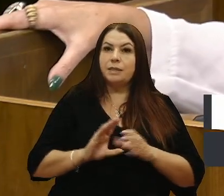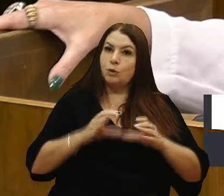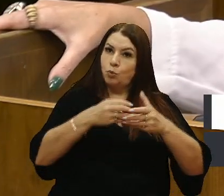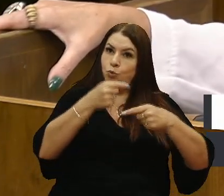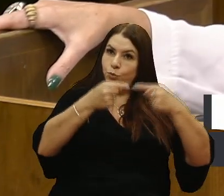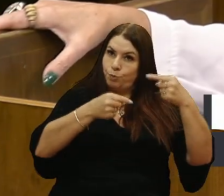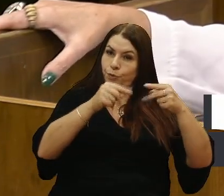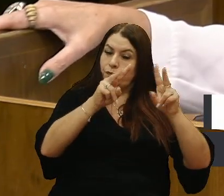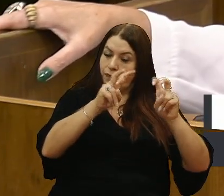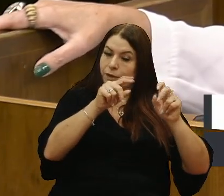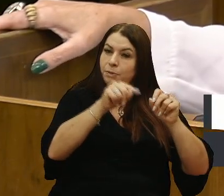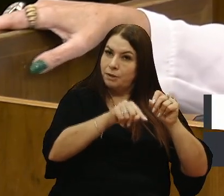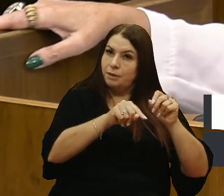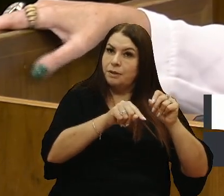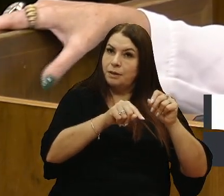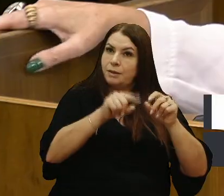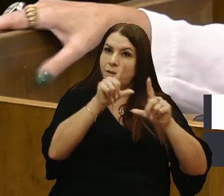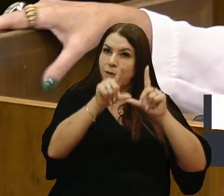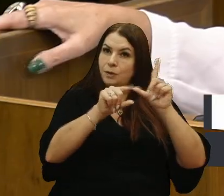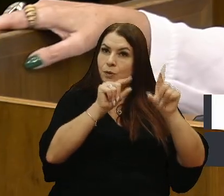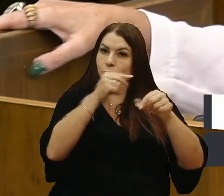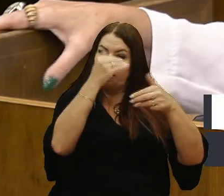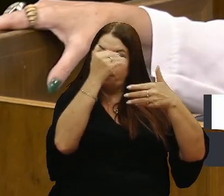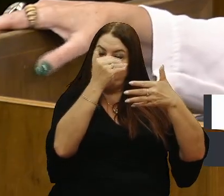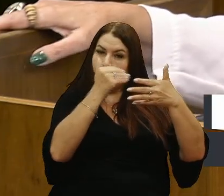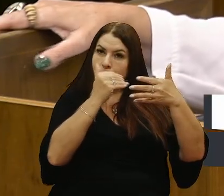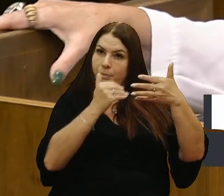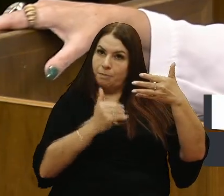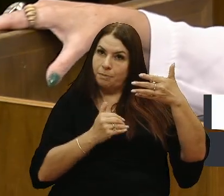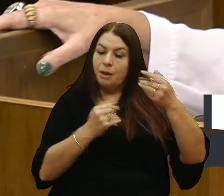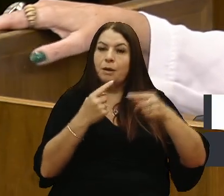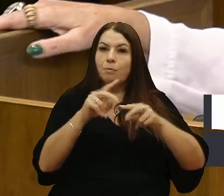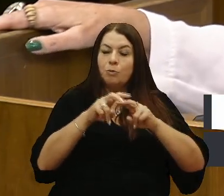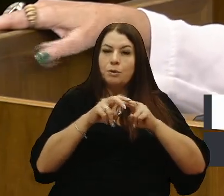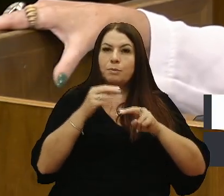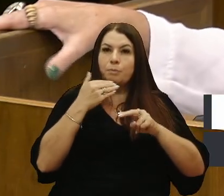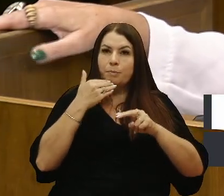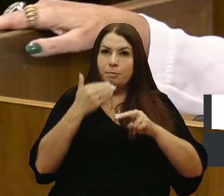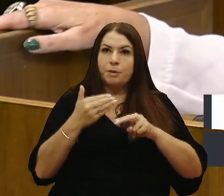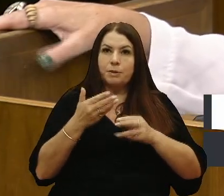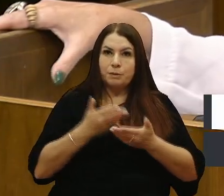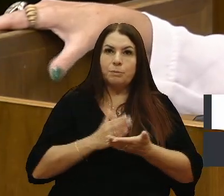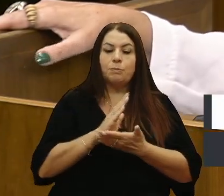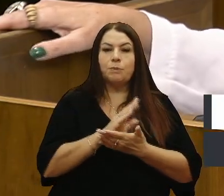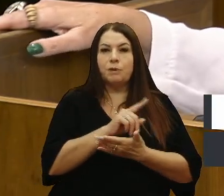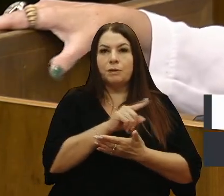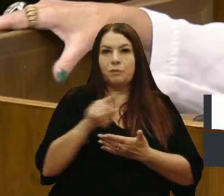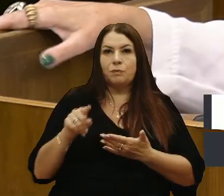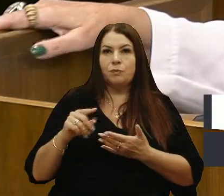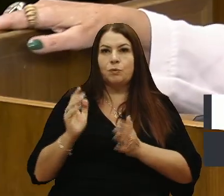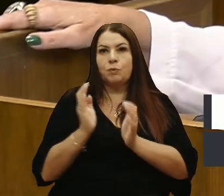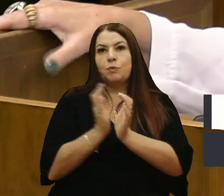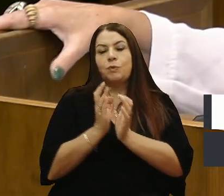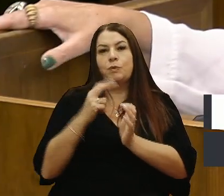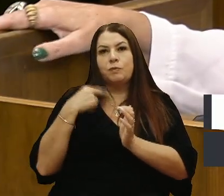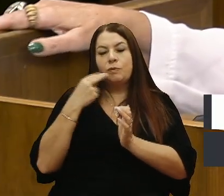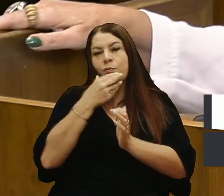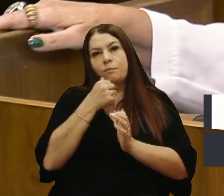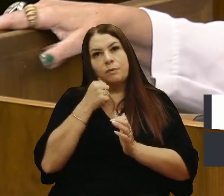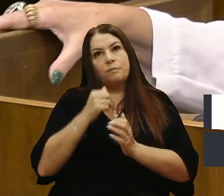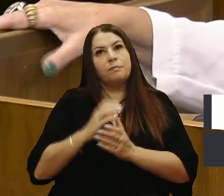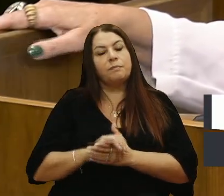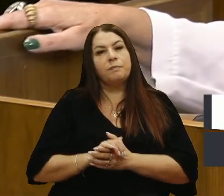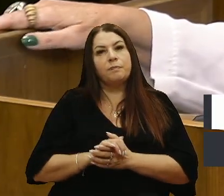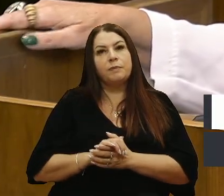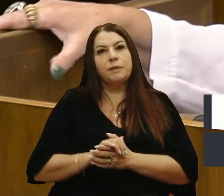vai debater essas alternativas, essas propostas, por isso eu peço a aprovação dos colegas vereadores e